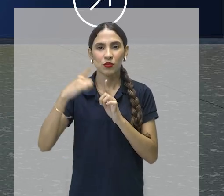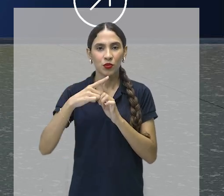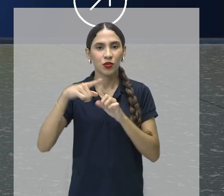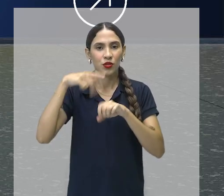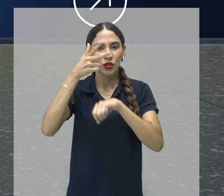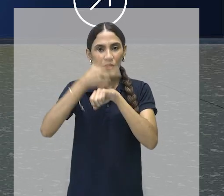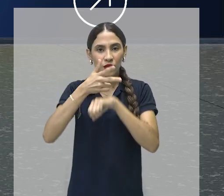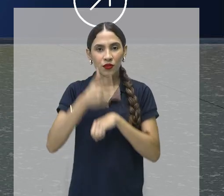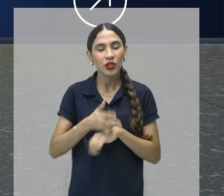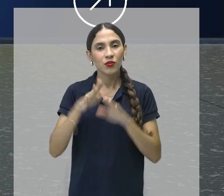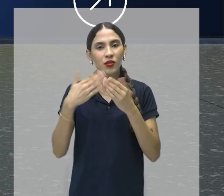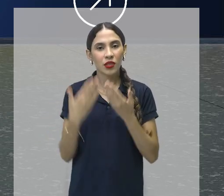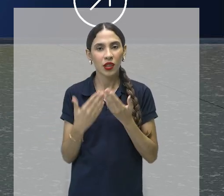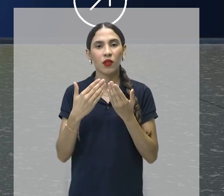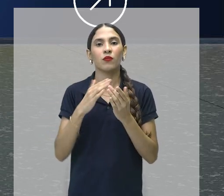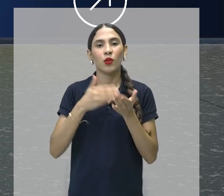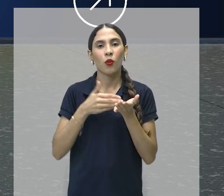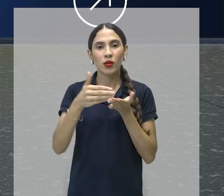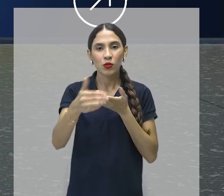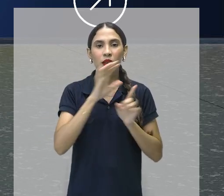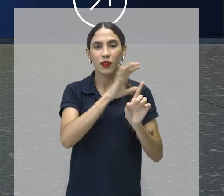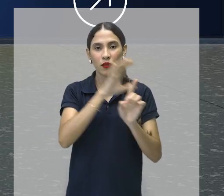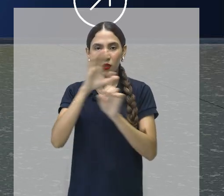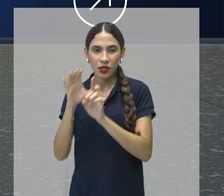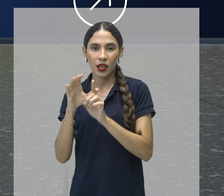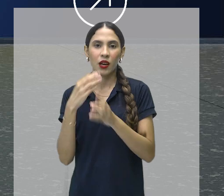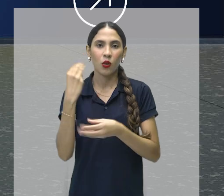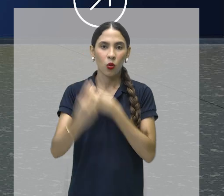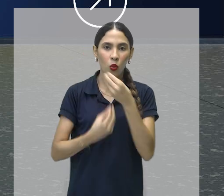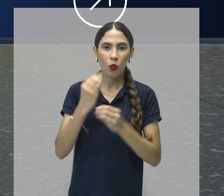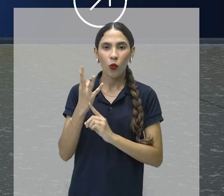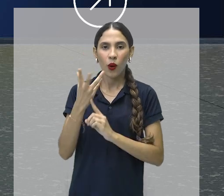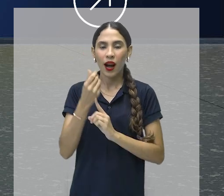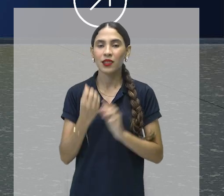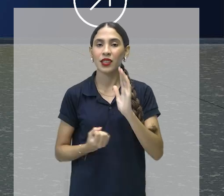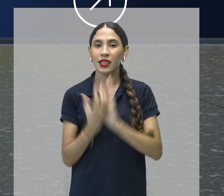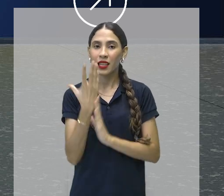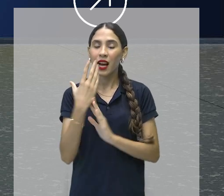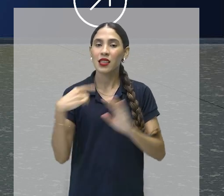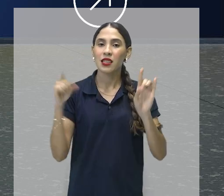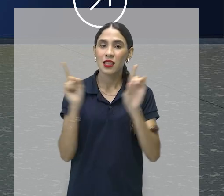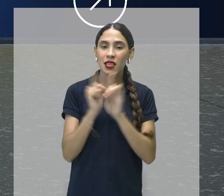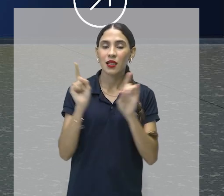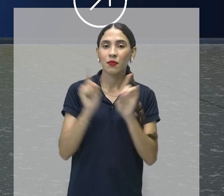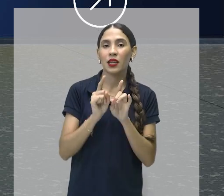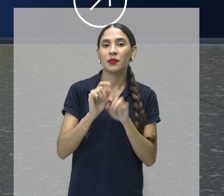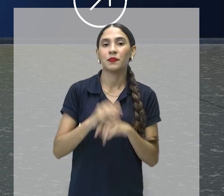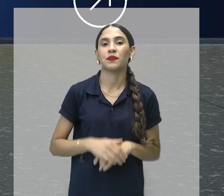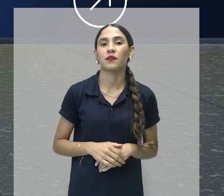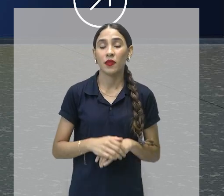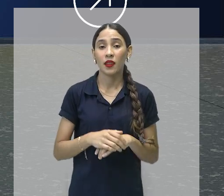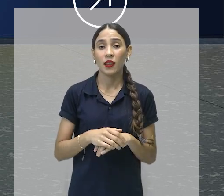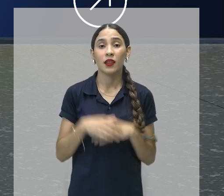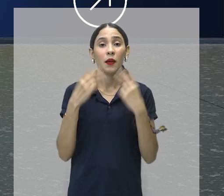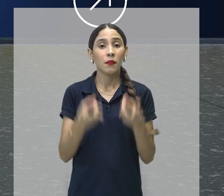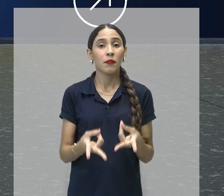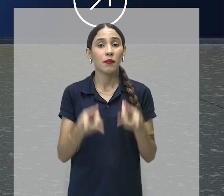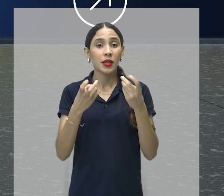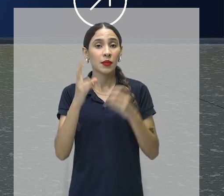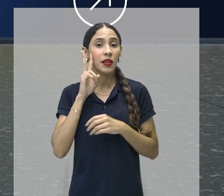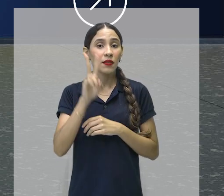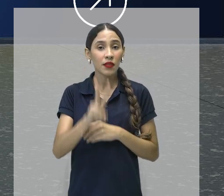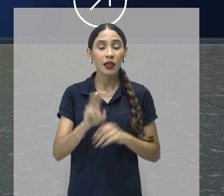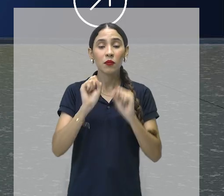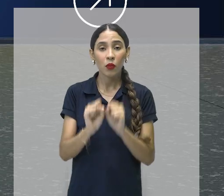Então, ali passou a influenciar a forma como a arte é criada também, e nos levando a ver que ela pode